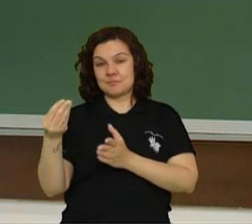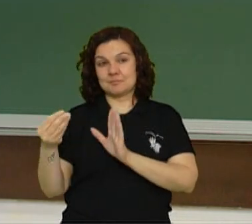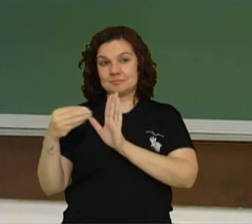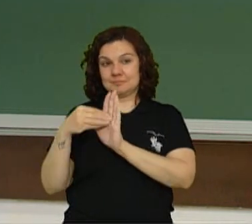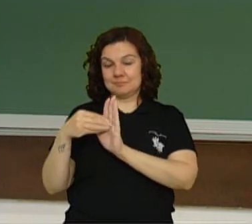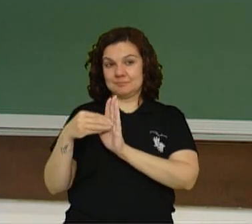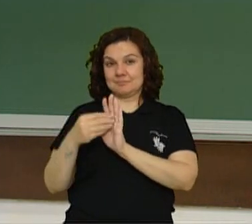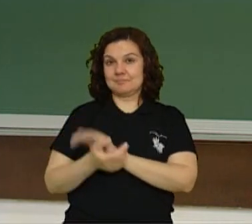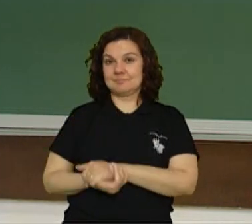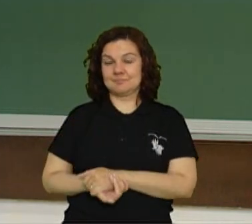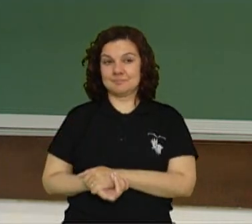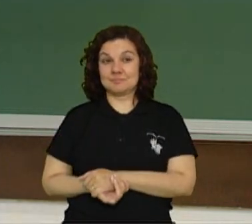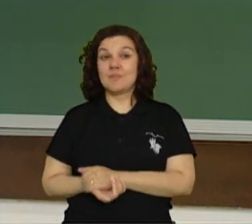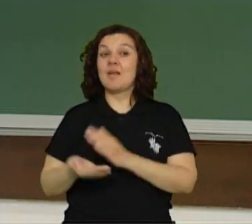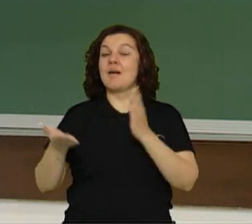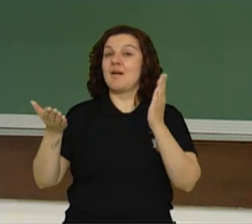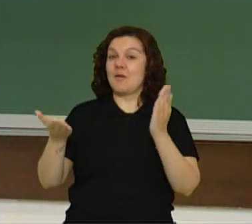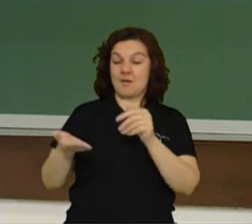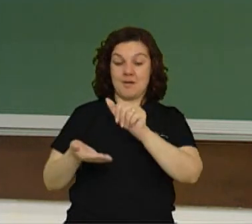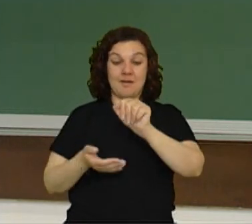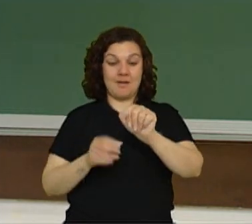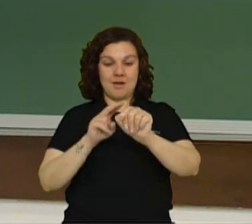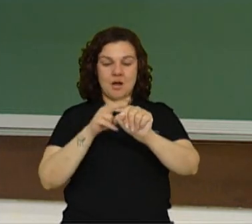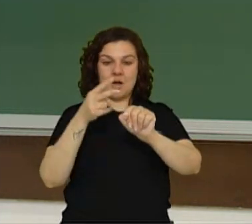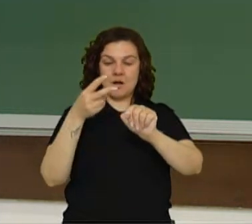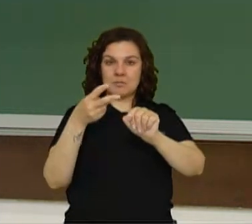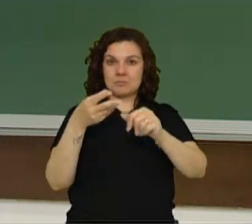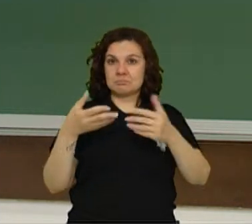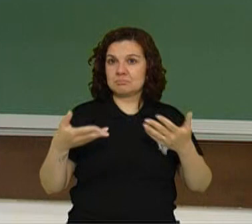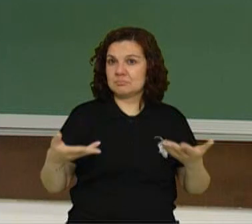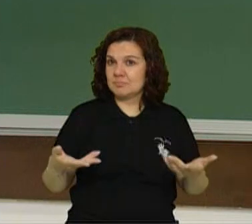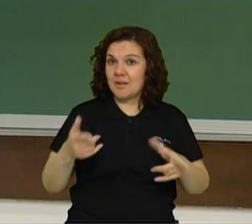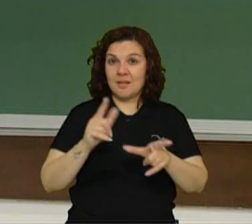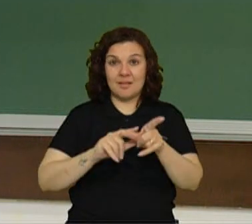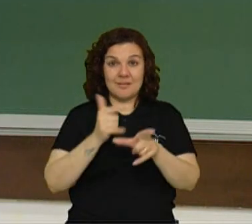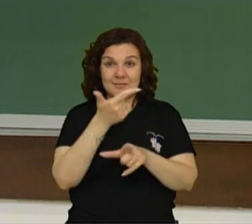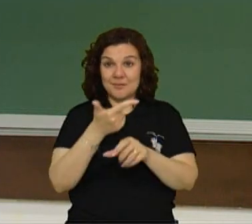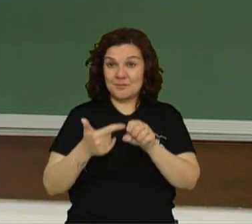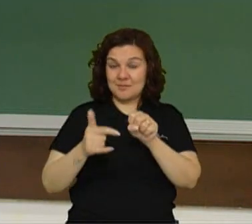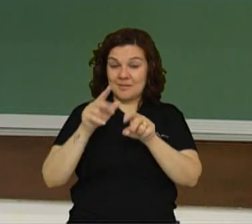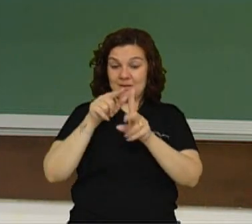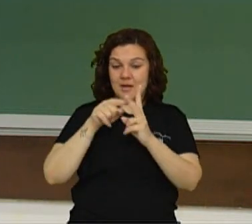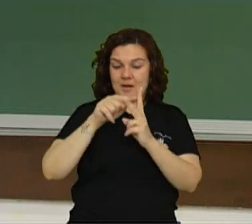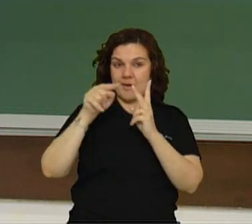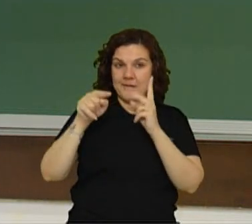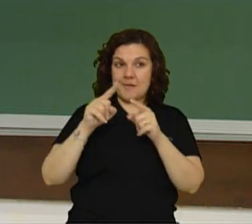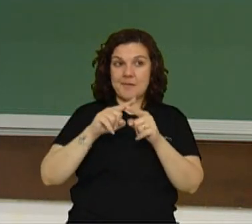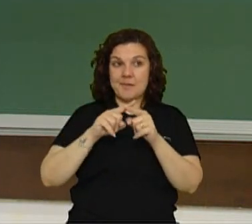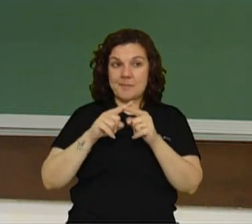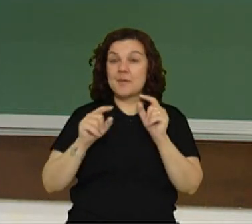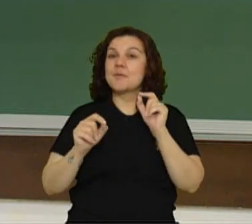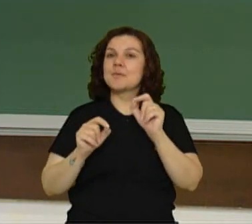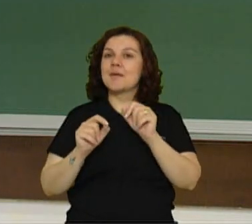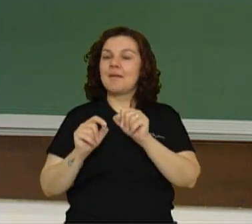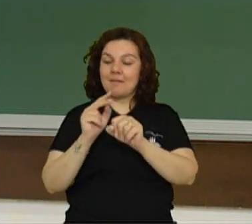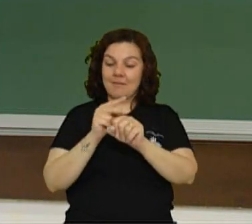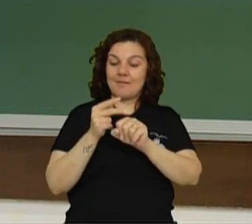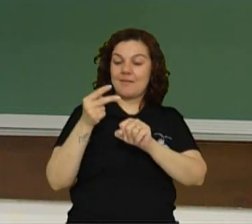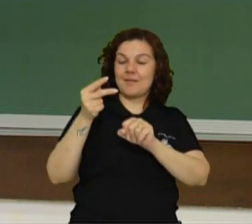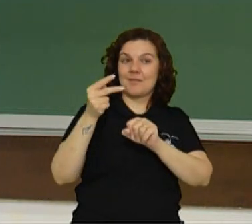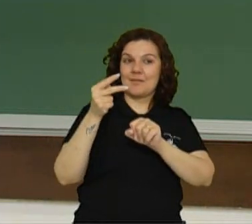resposta. A letra A não tem nem raiz porque letra não tem raiz. Mas eu trabalho com o